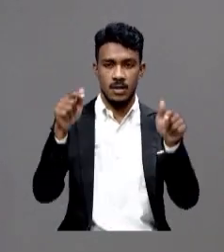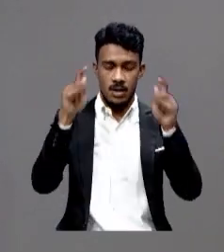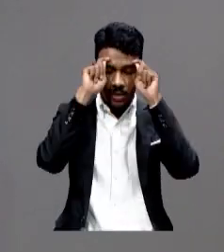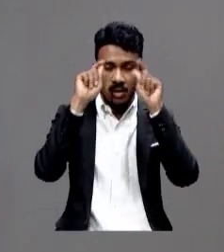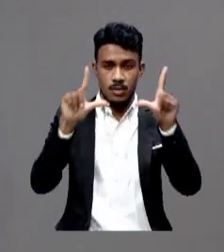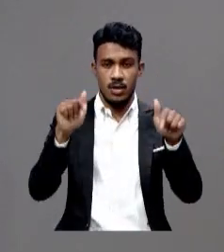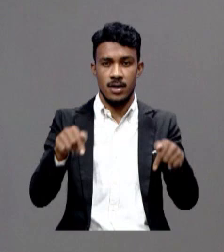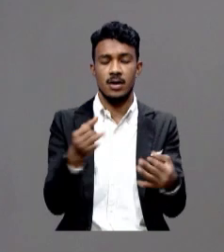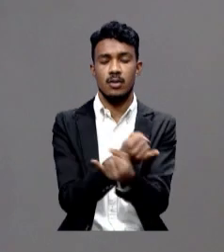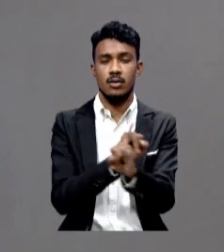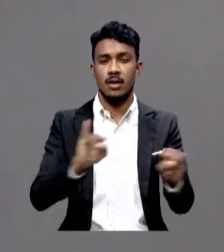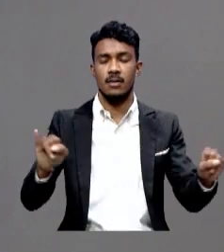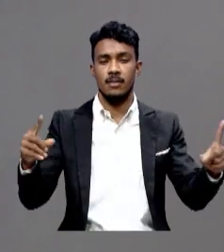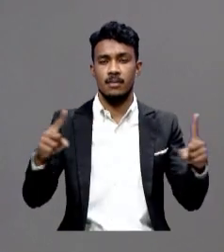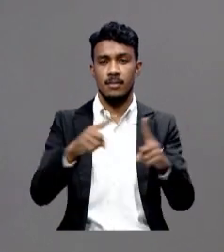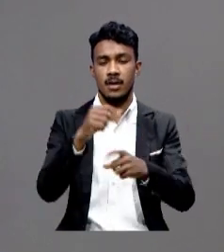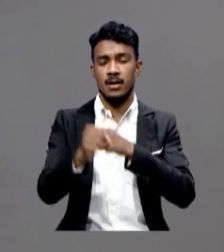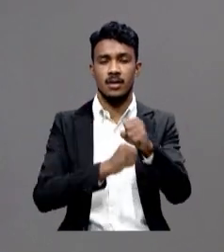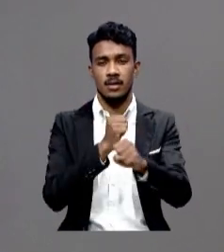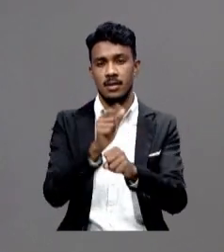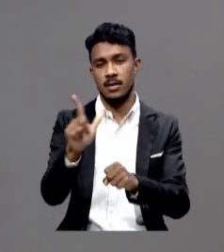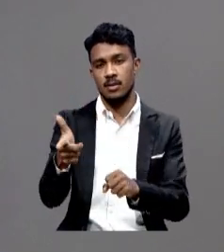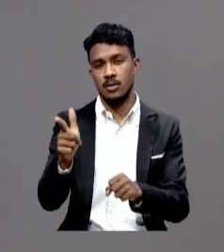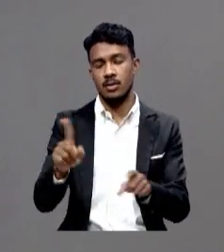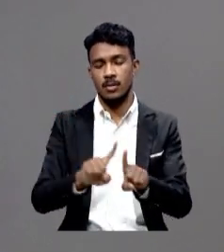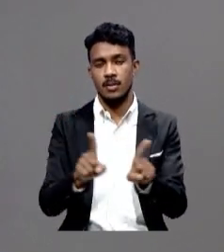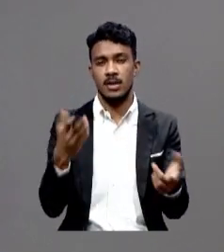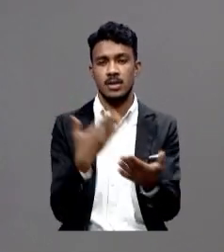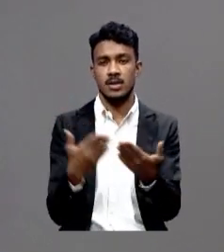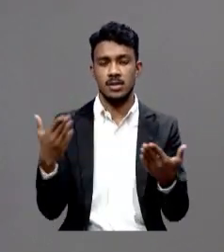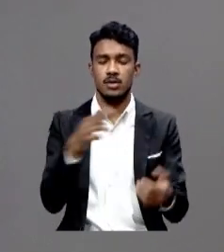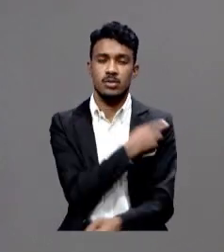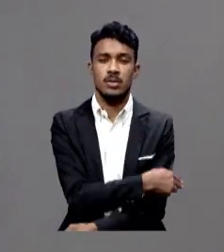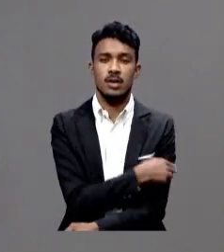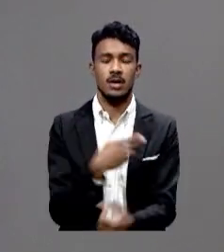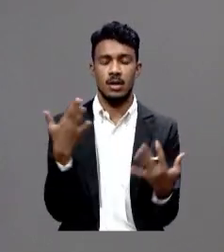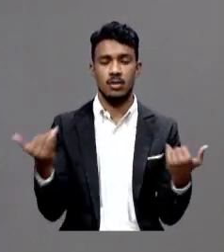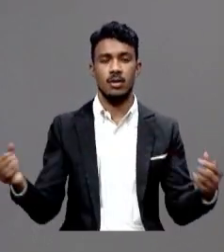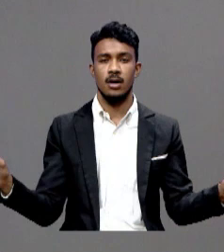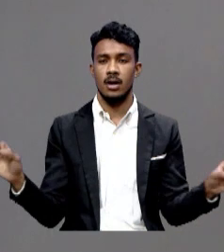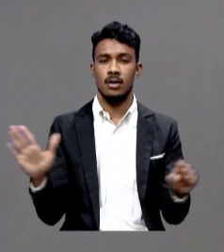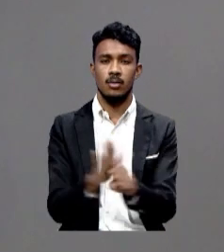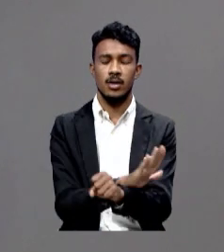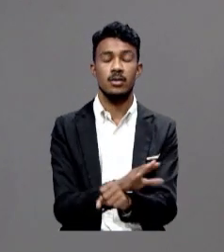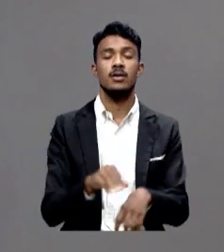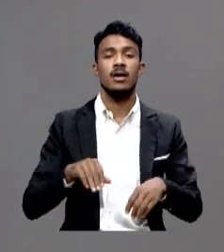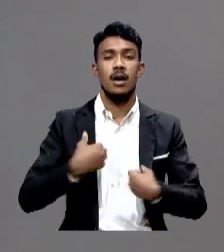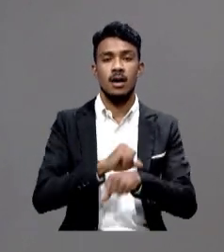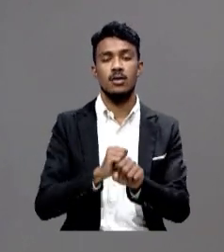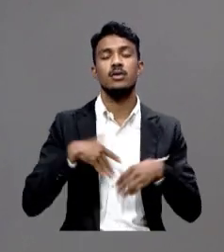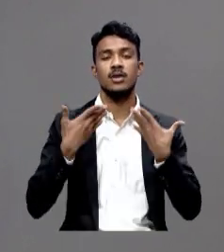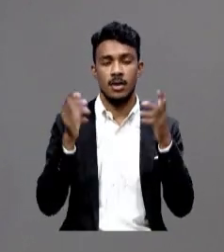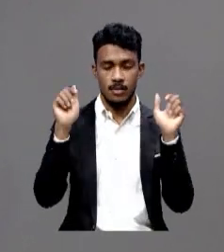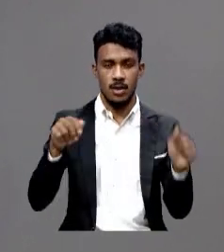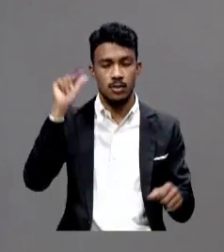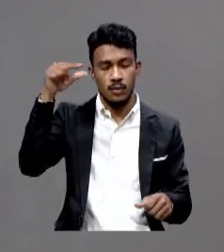ukung ambatina ruan uluona mai be fasilitari sira hospital et mos tu agora la kompleto na fati itanu sapara bele governo bele